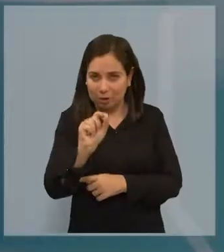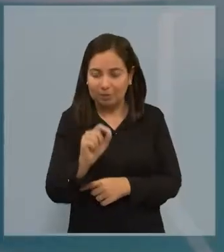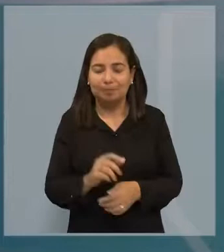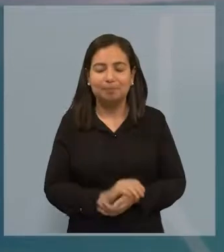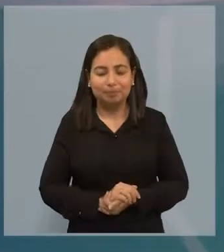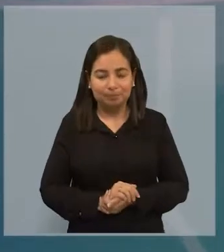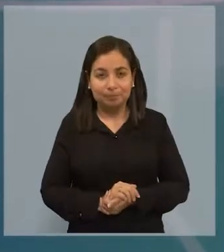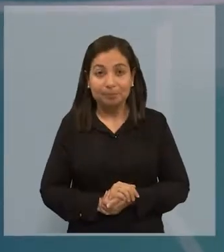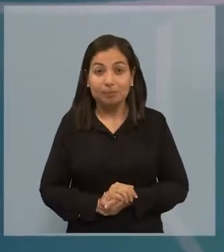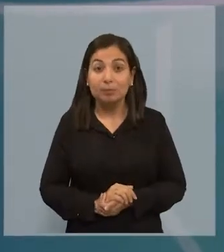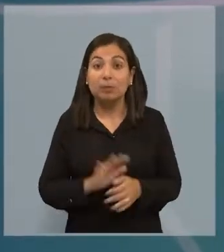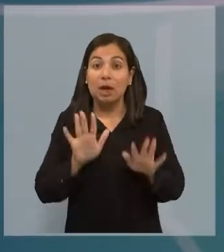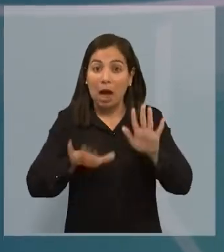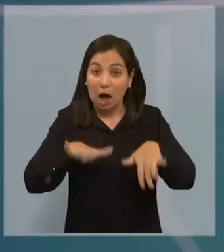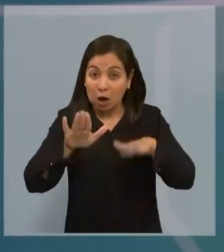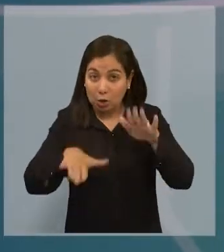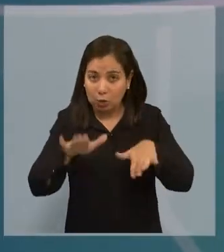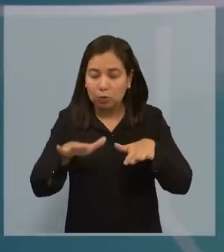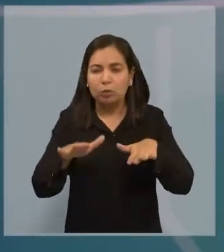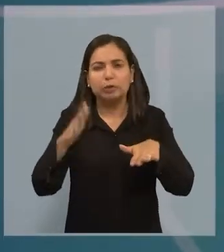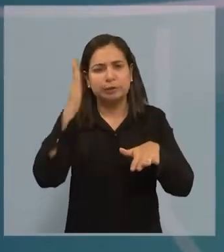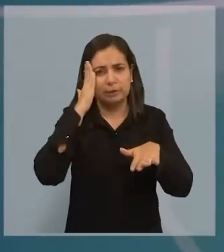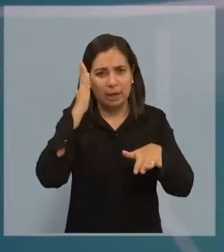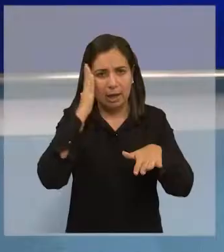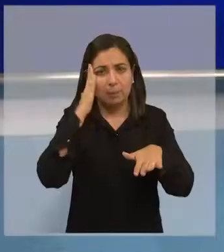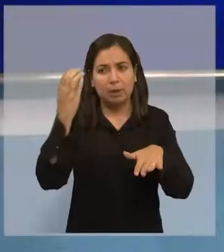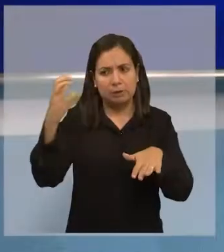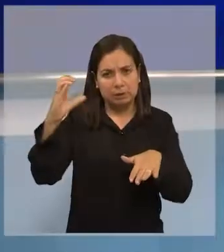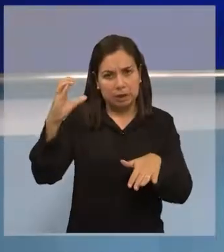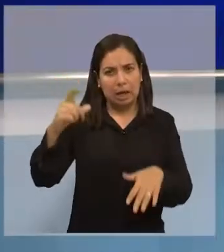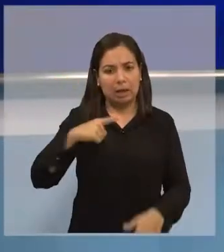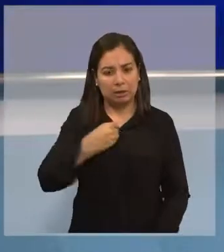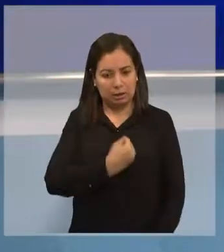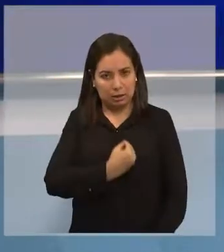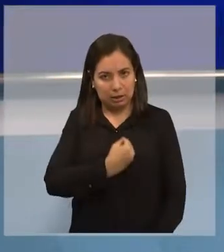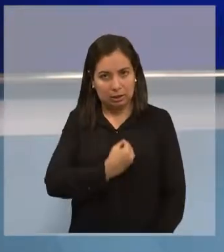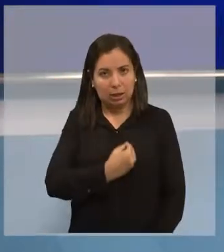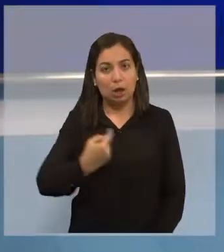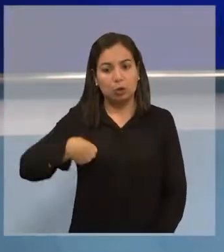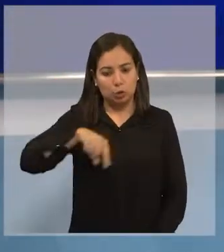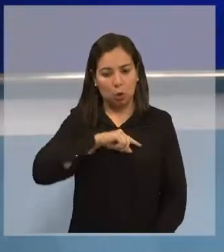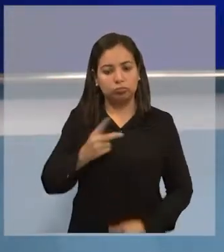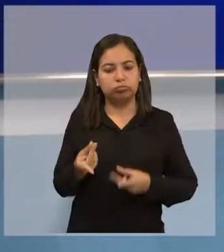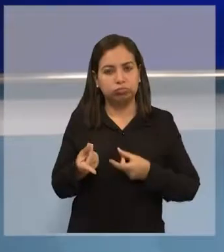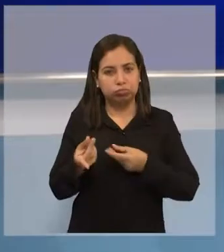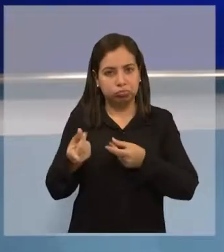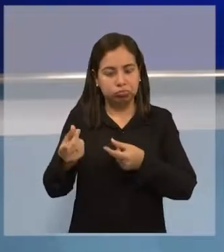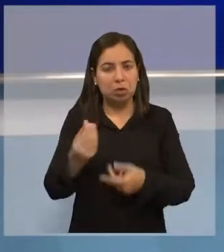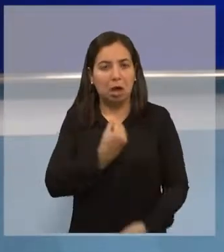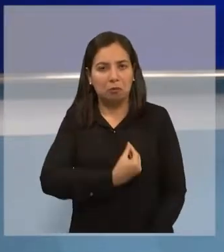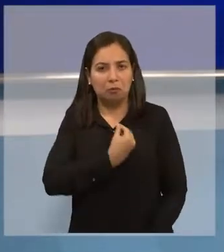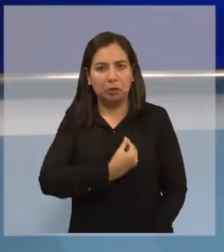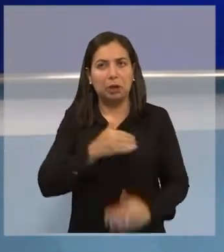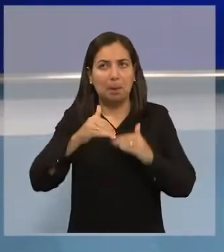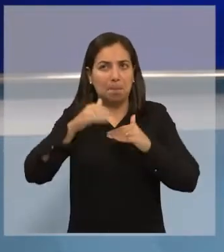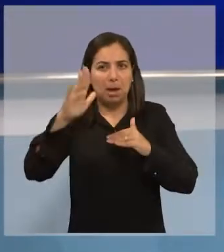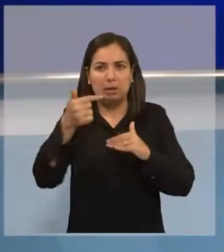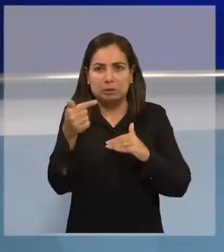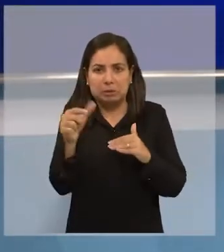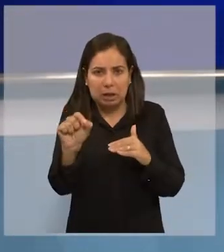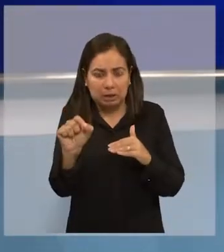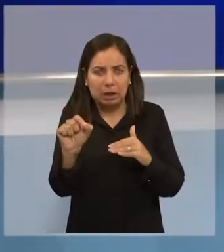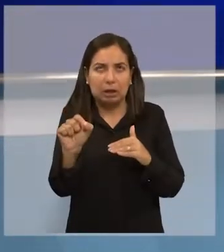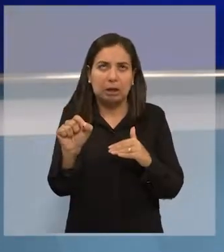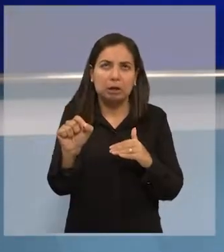que alguns, mesmo hoje, com a ciência permitindo que nós tenhamos uma longevidade média de 74 anos